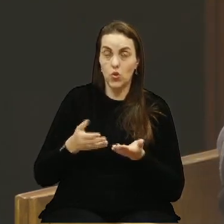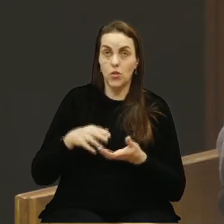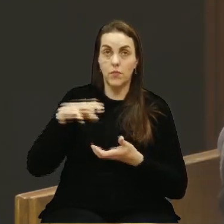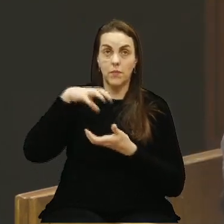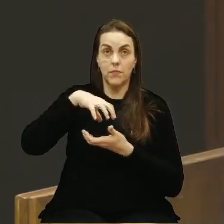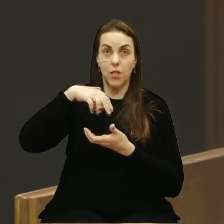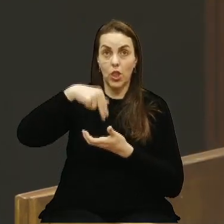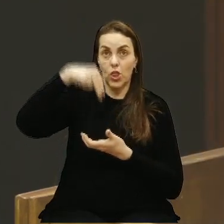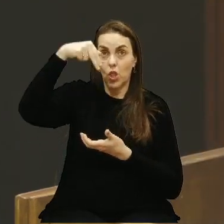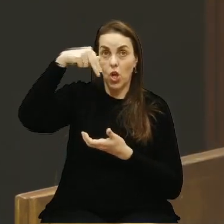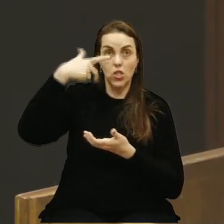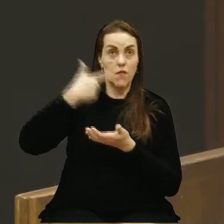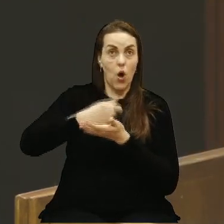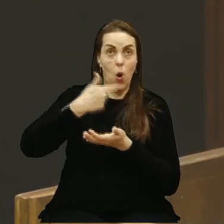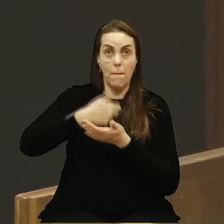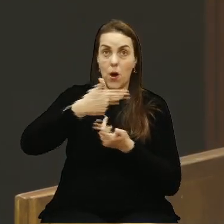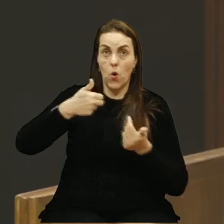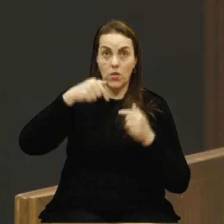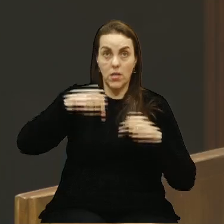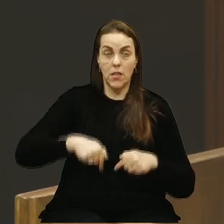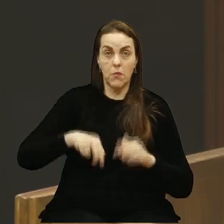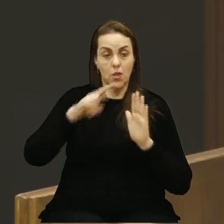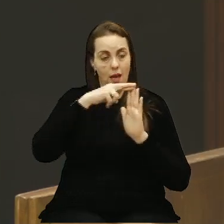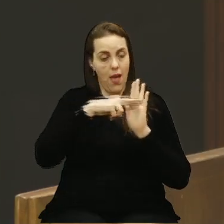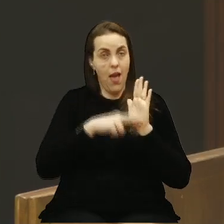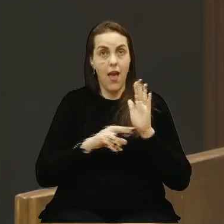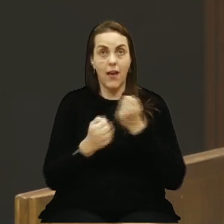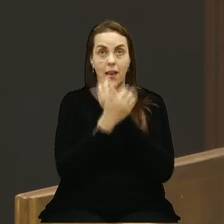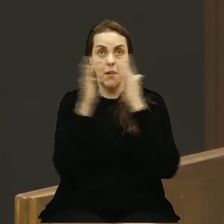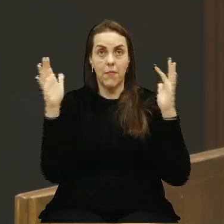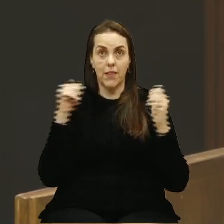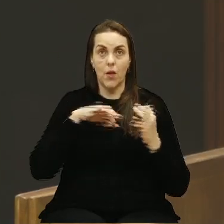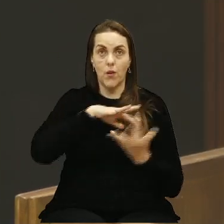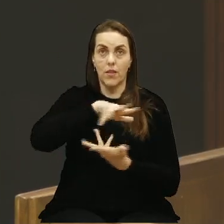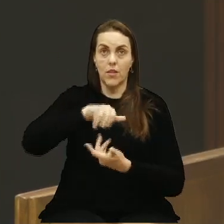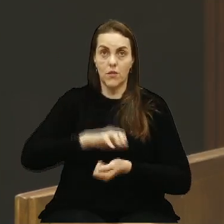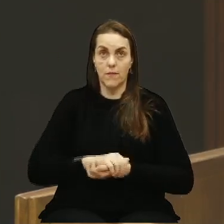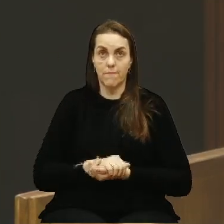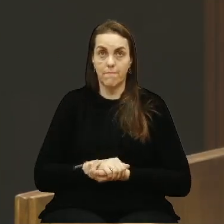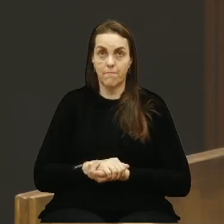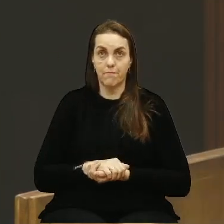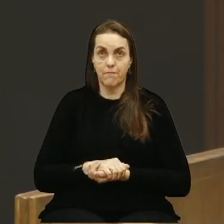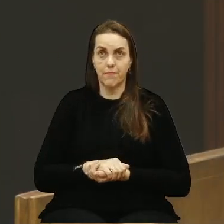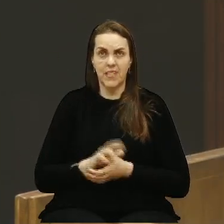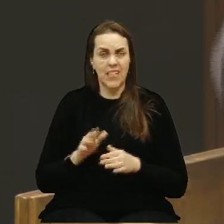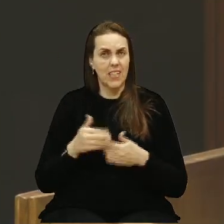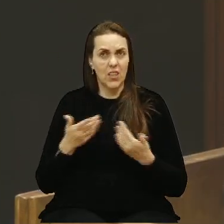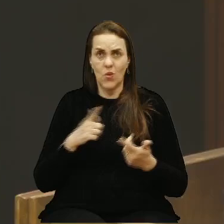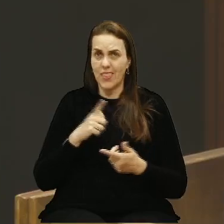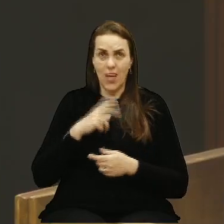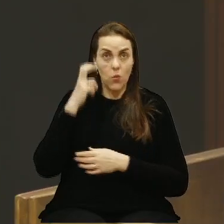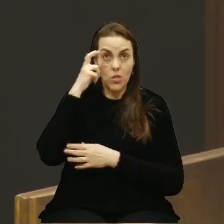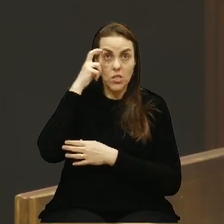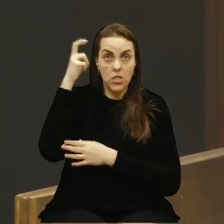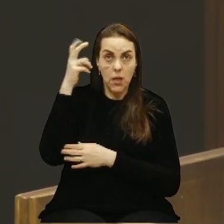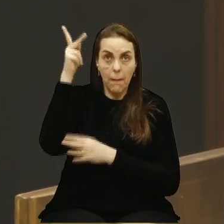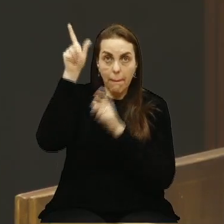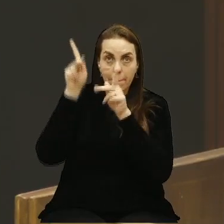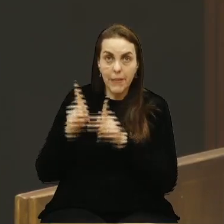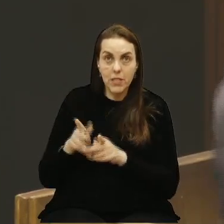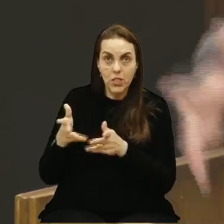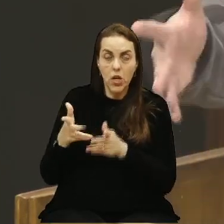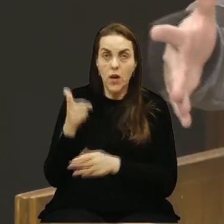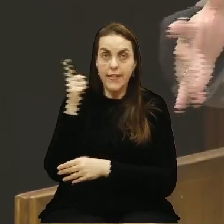interesse em comprar muitas das nossas coisas porque nós não seguimos o Regulamento Ambiental Internacional. Será que não tem algum gênio